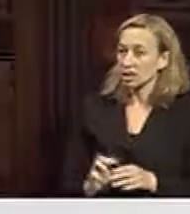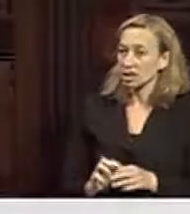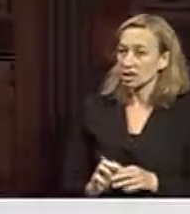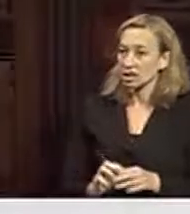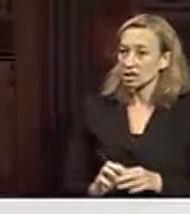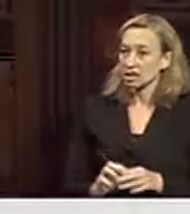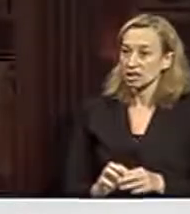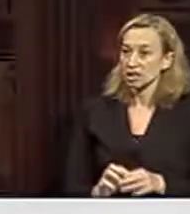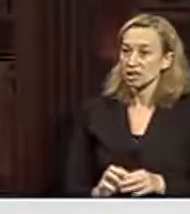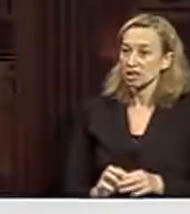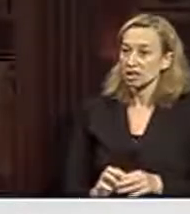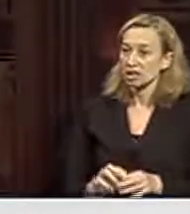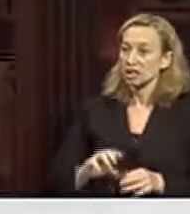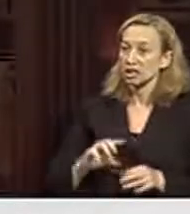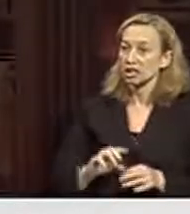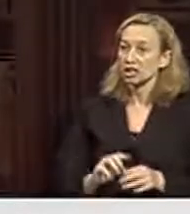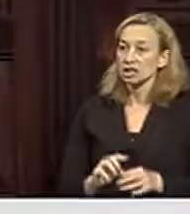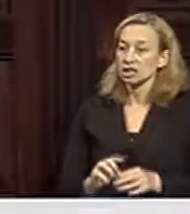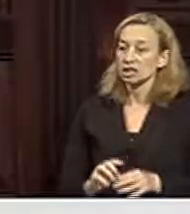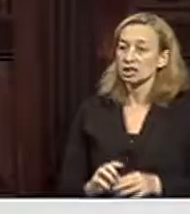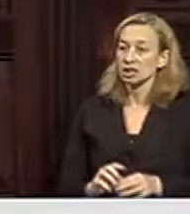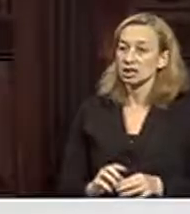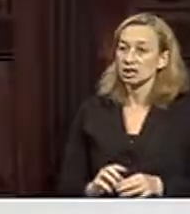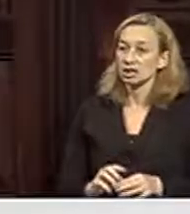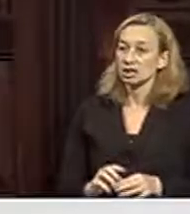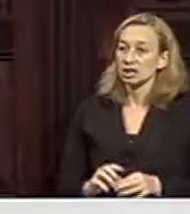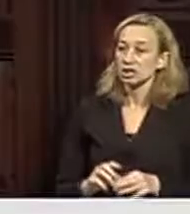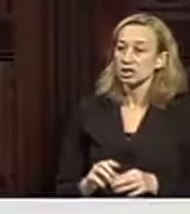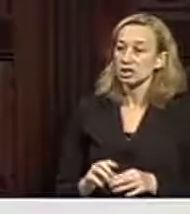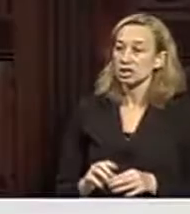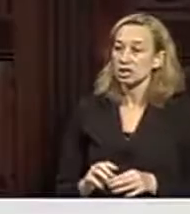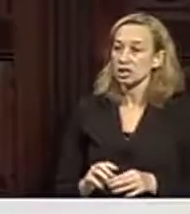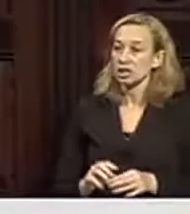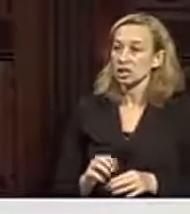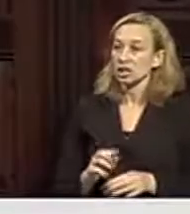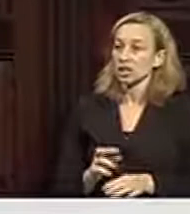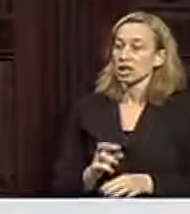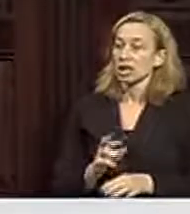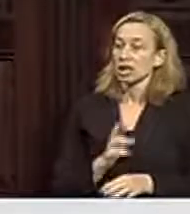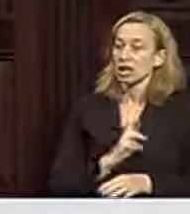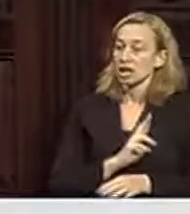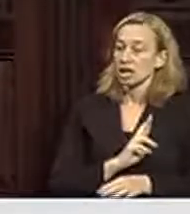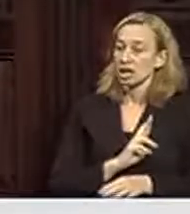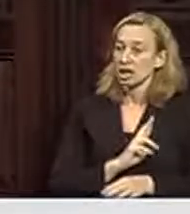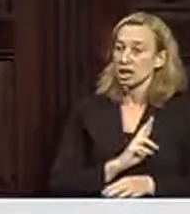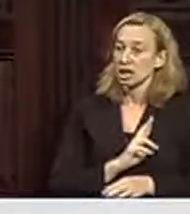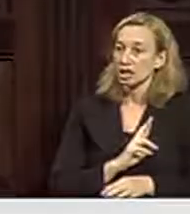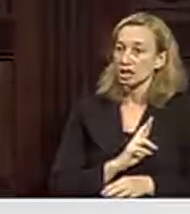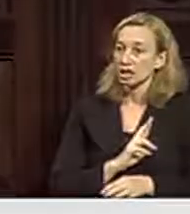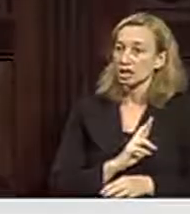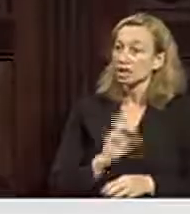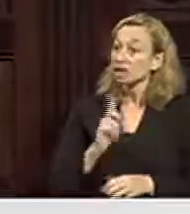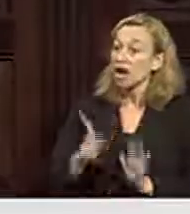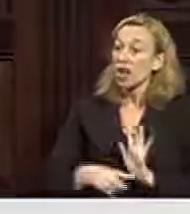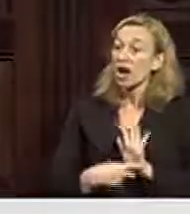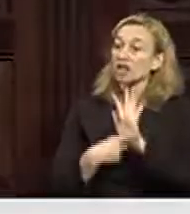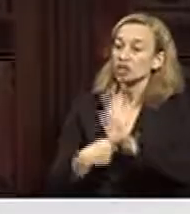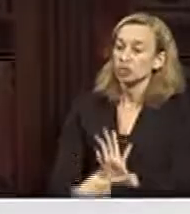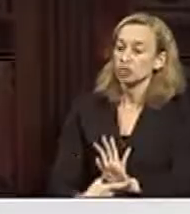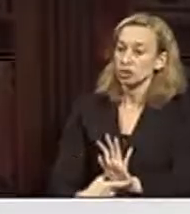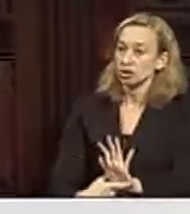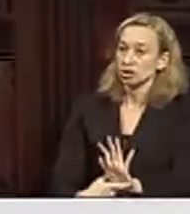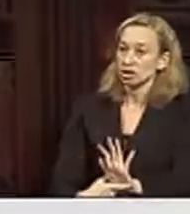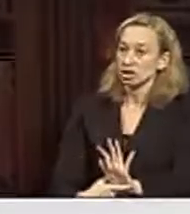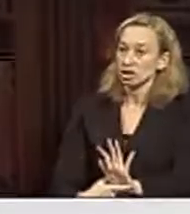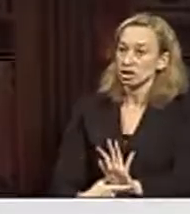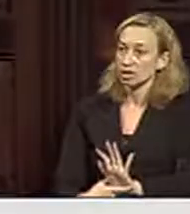são incapazes de fazer a sua parte. Por quê? Os remédios são caros, os equipamentos são caros